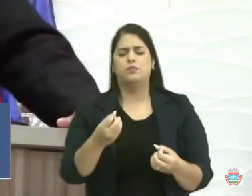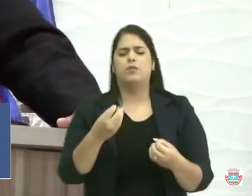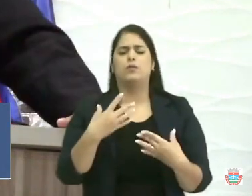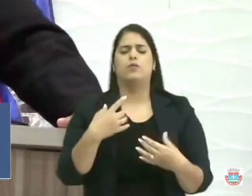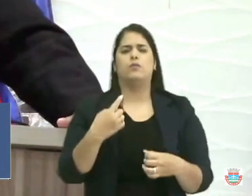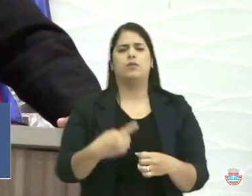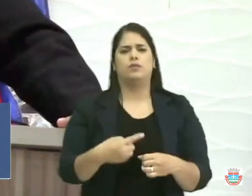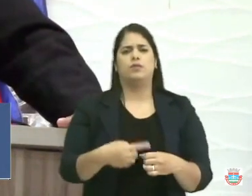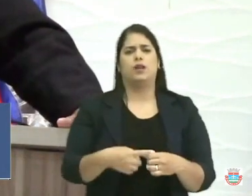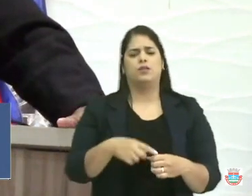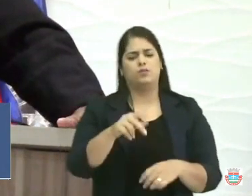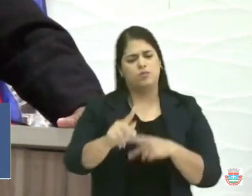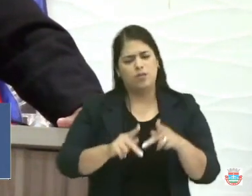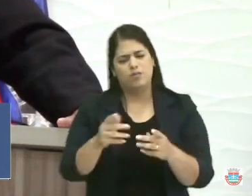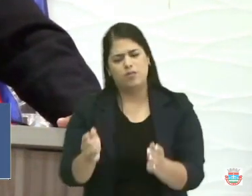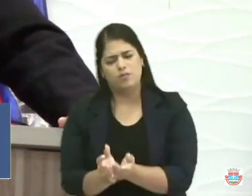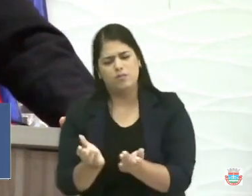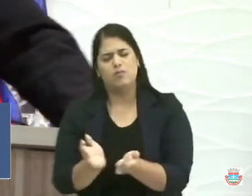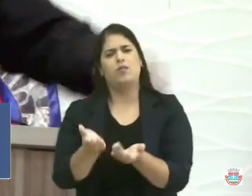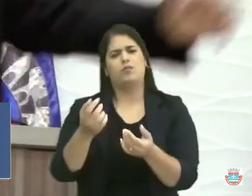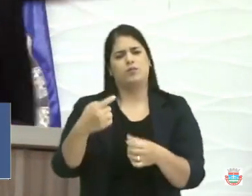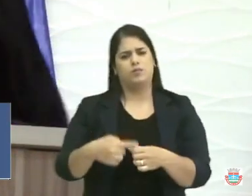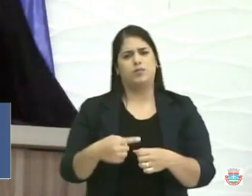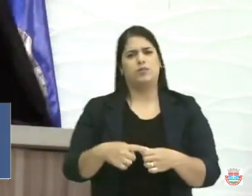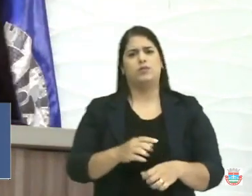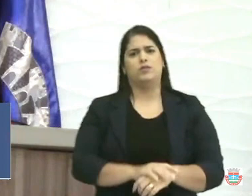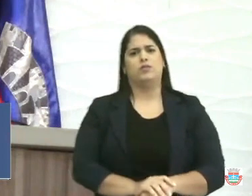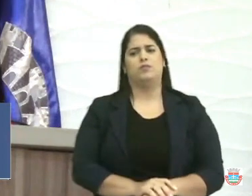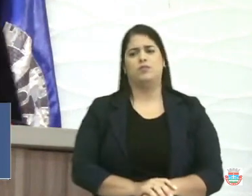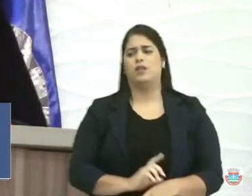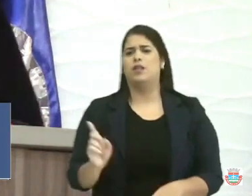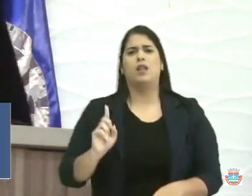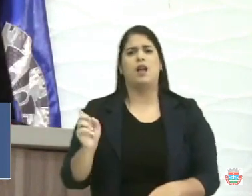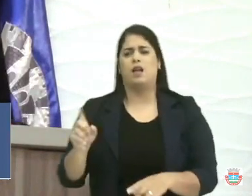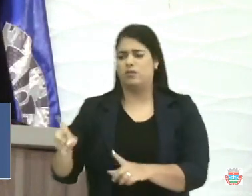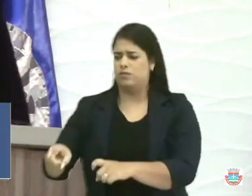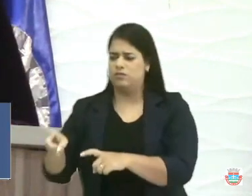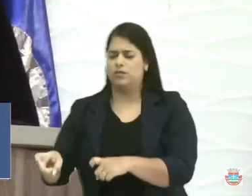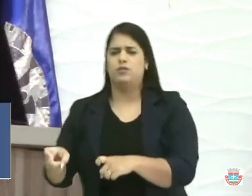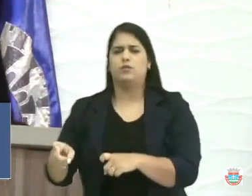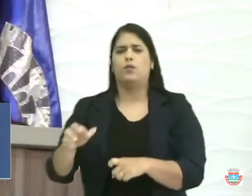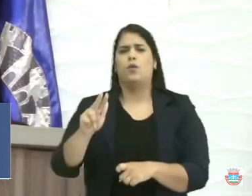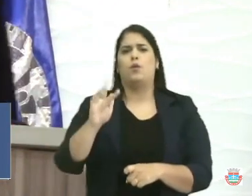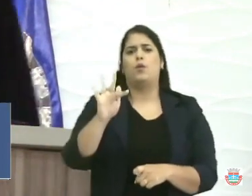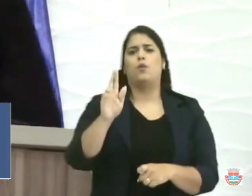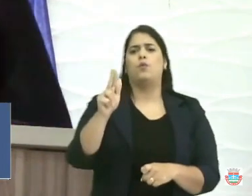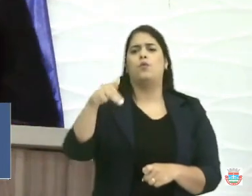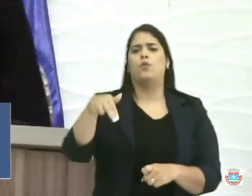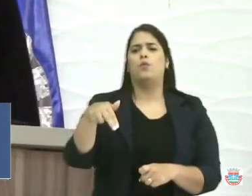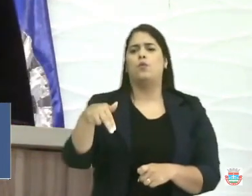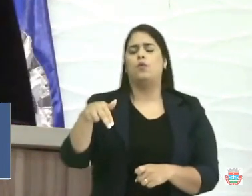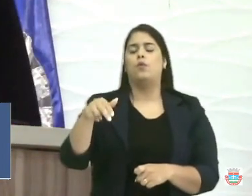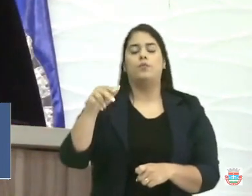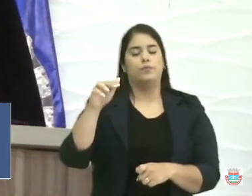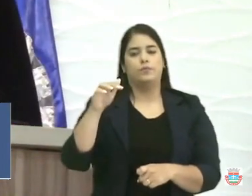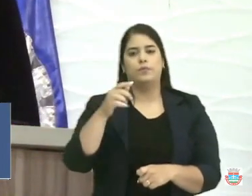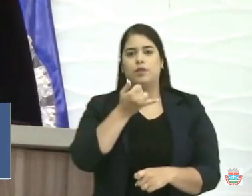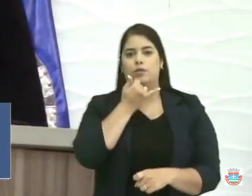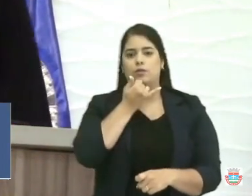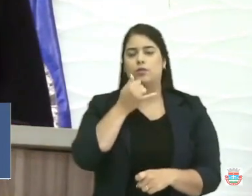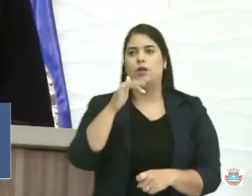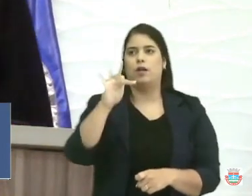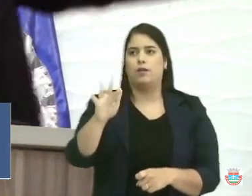que é para os povos pobres, do nosso município. Lá na Funa mesmo, rapaz, eu vi lá. Os povos lá eram do chicote.